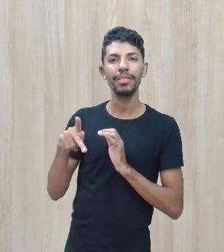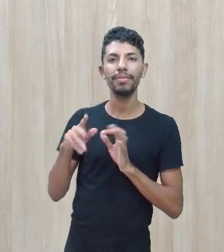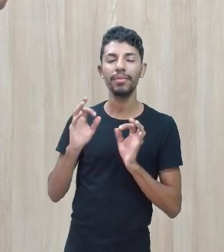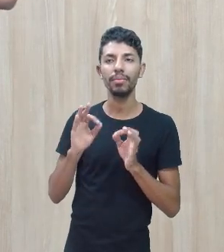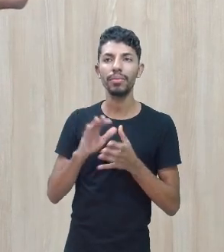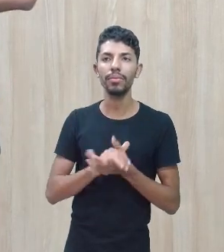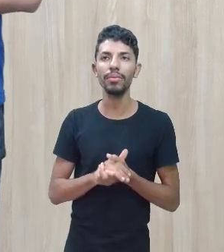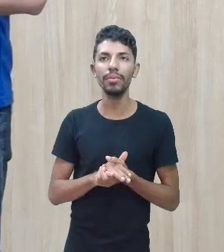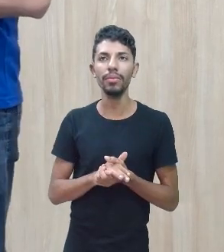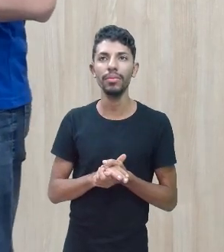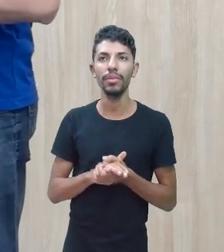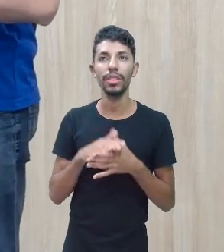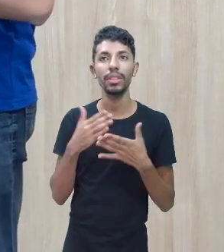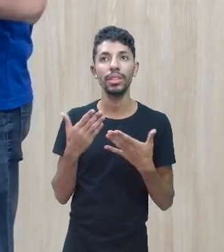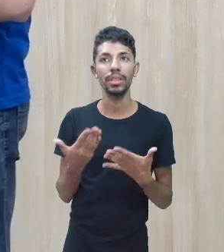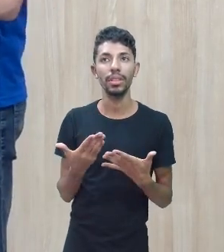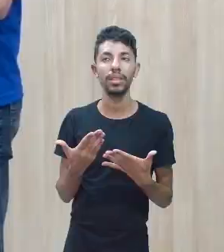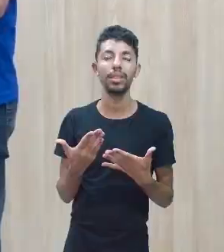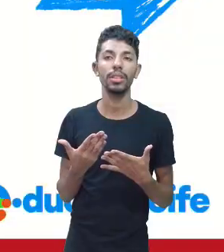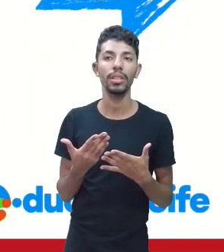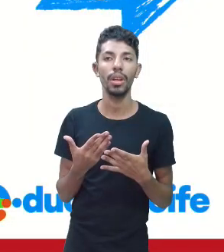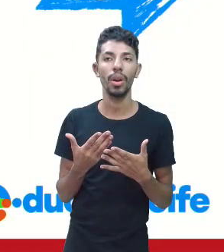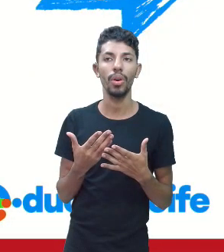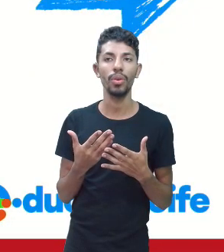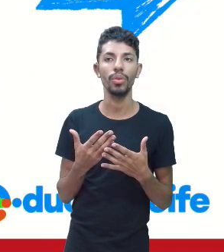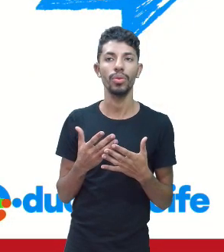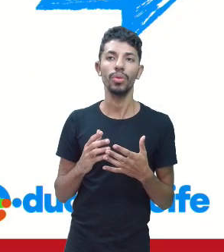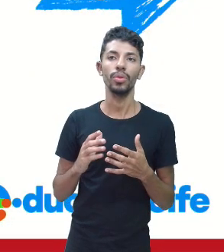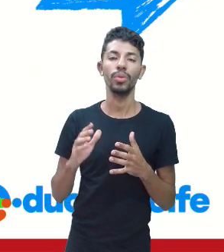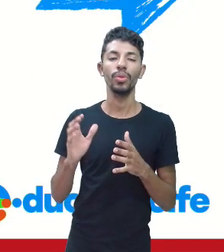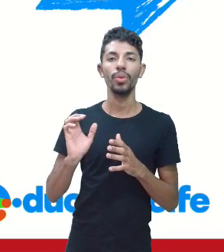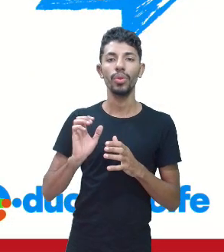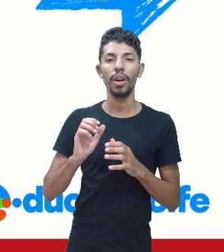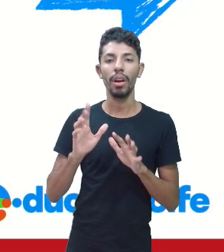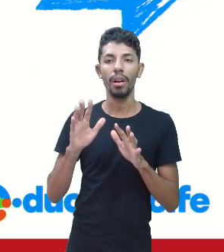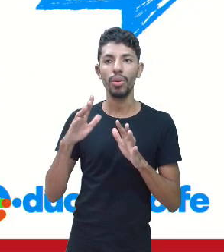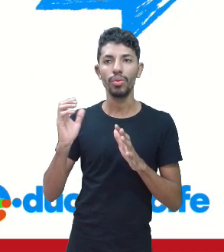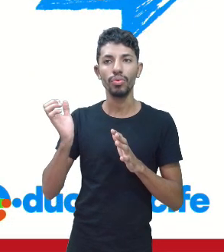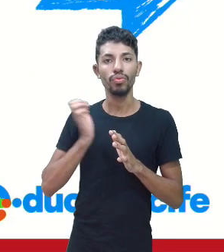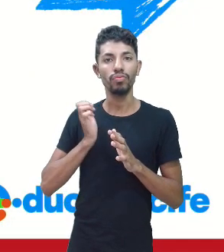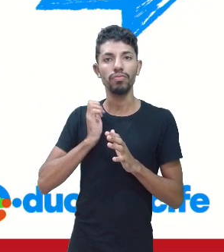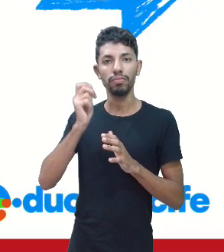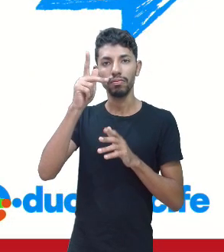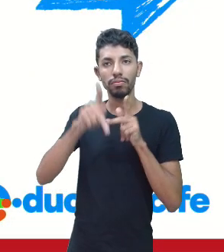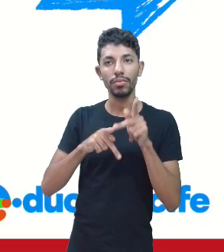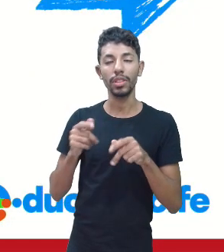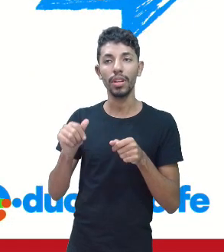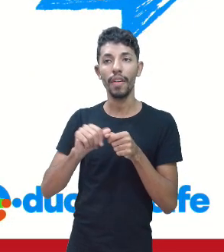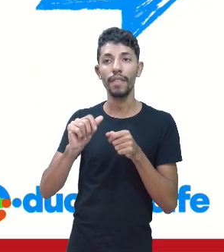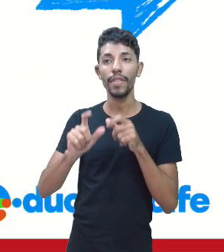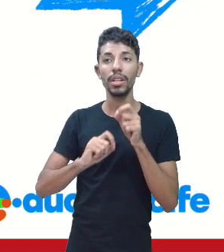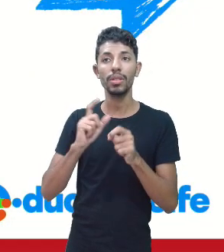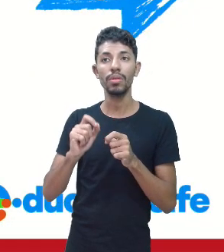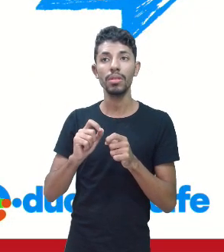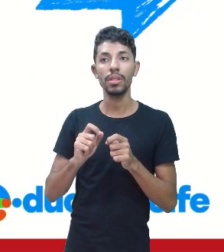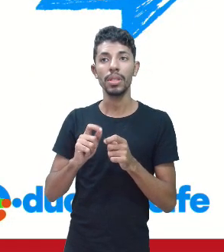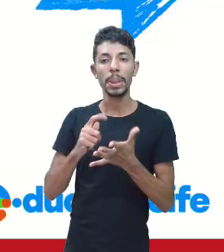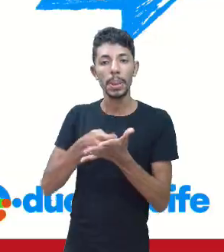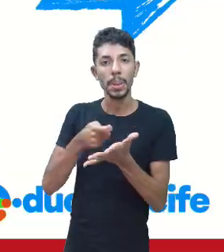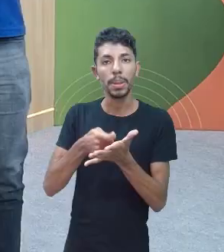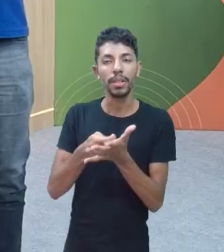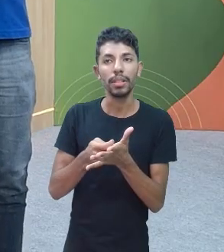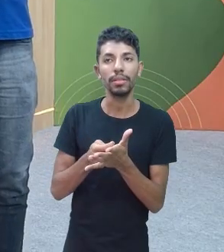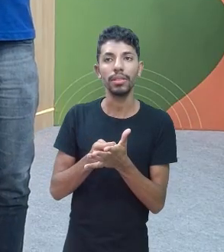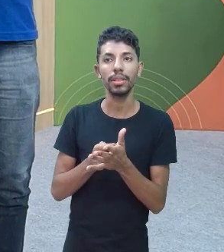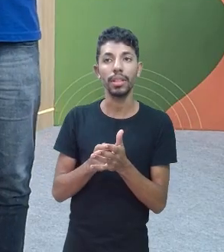E aí as cortes pressionam o Dom Pedro, que inclusive faz lealdade à Constituição, um juramento de lealdade à